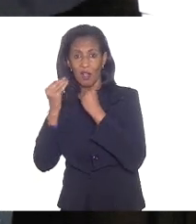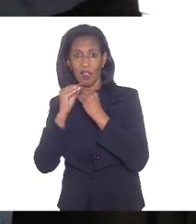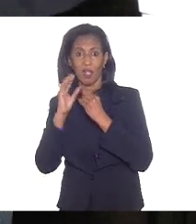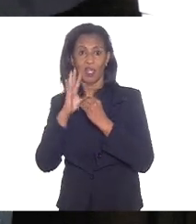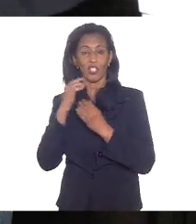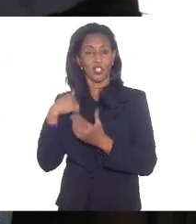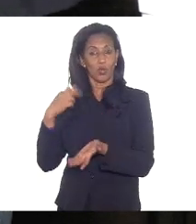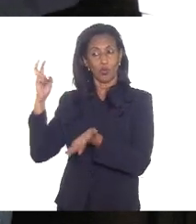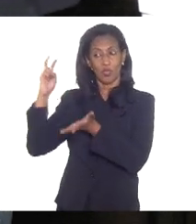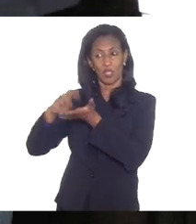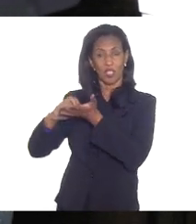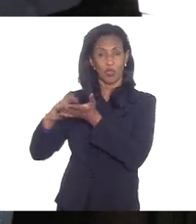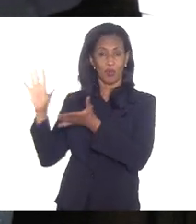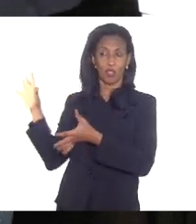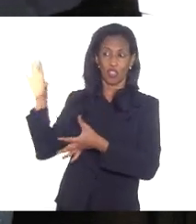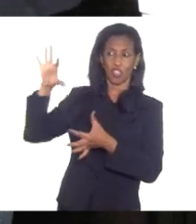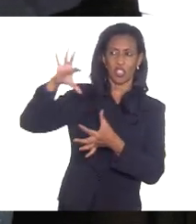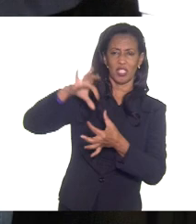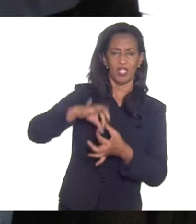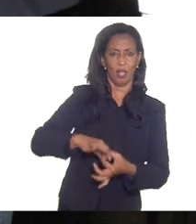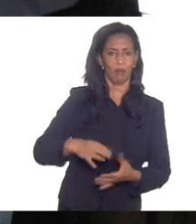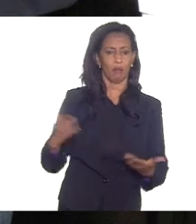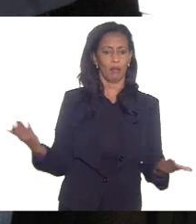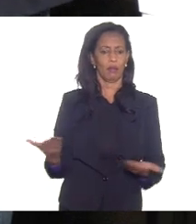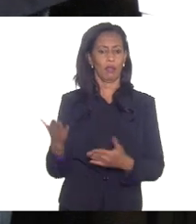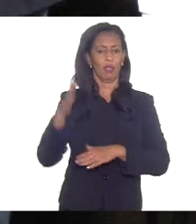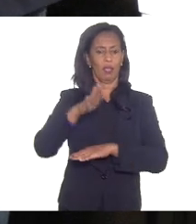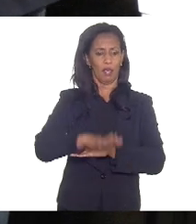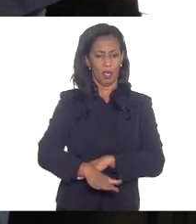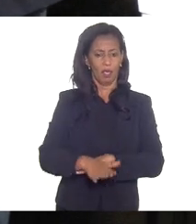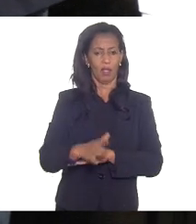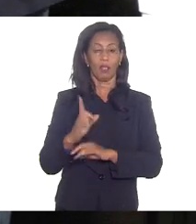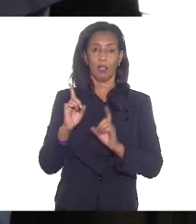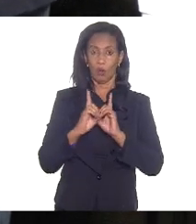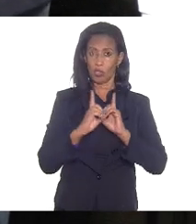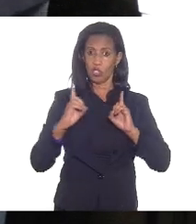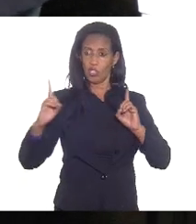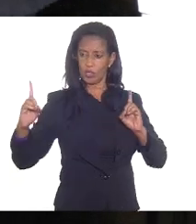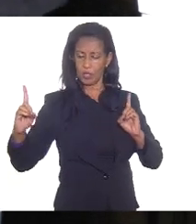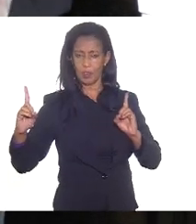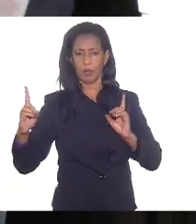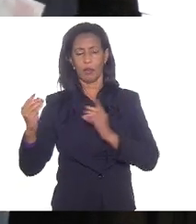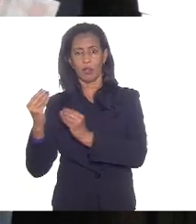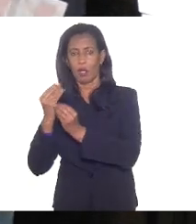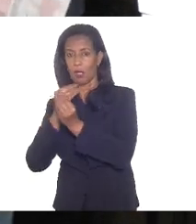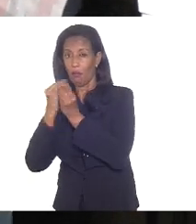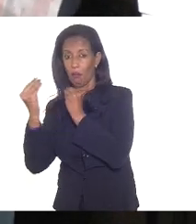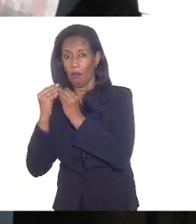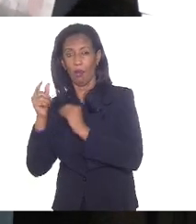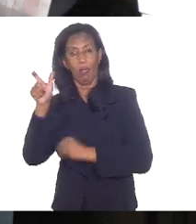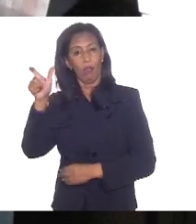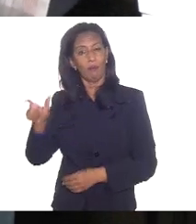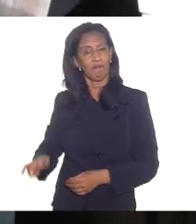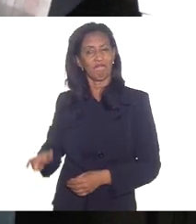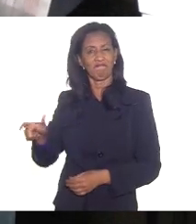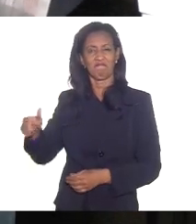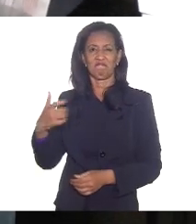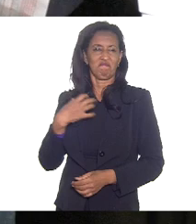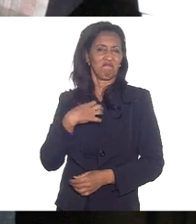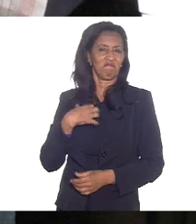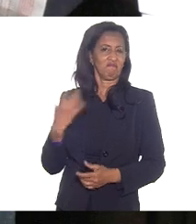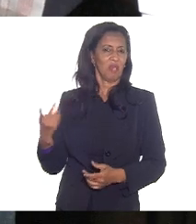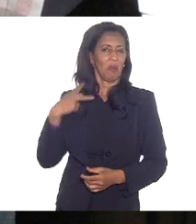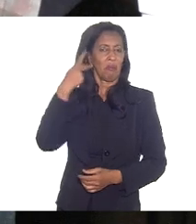Educação com o horário do plenário. Então, comi ali mantendo o distanciamento. E que esse tipo de comportamento não faz nenhum sentido